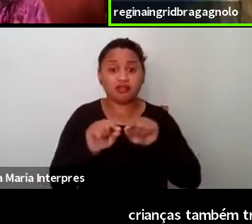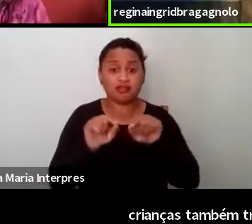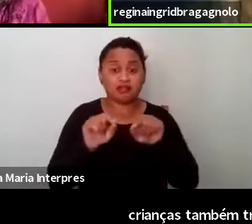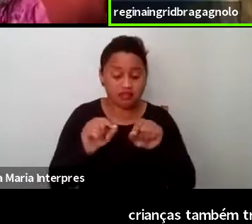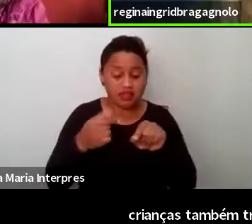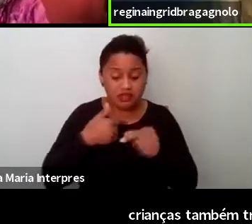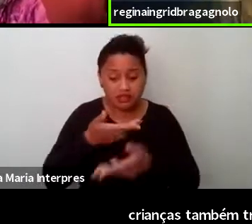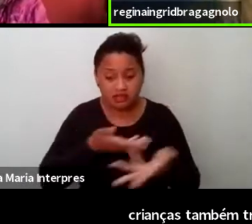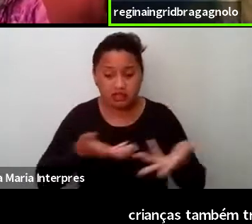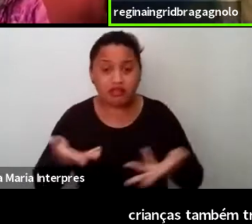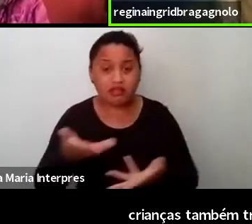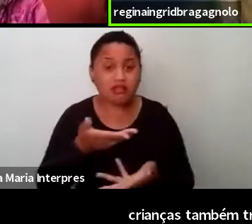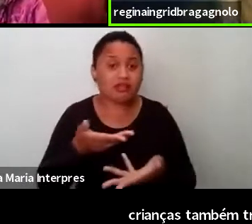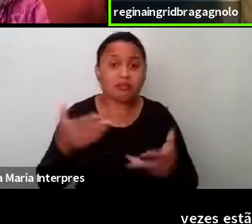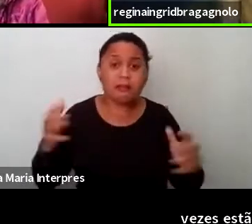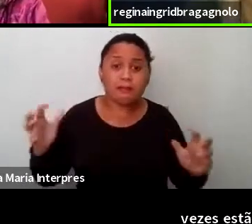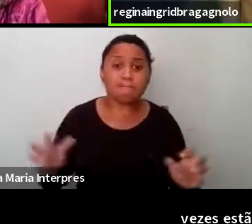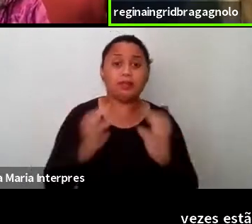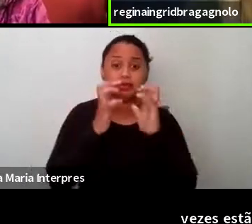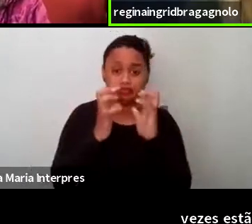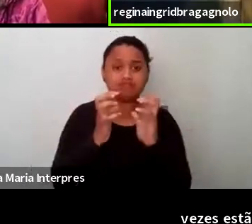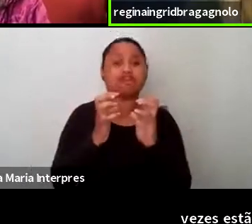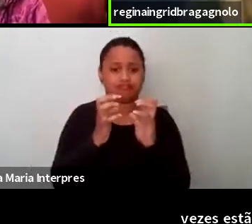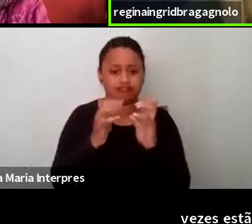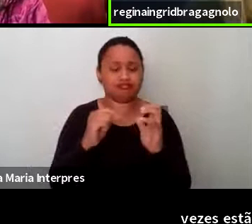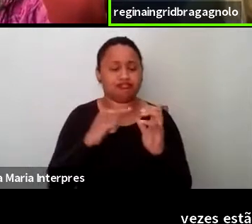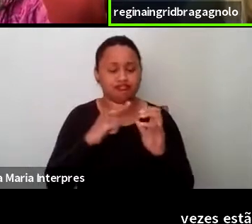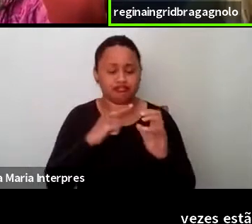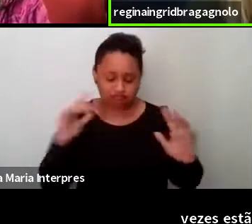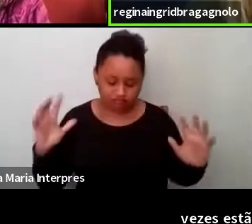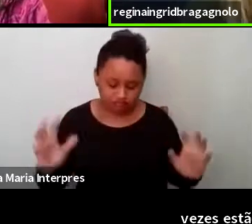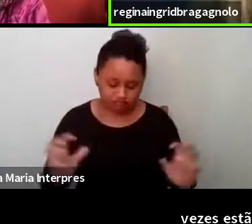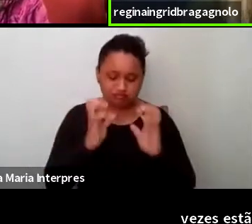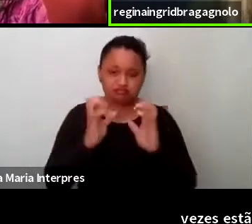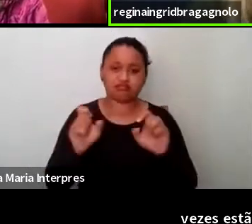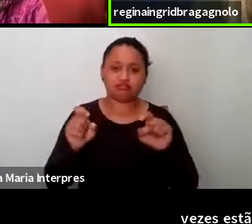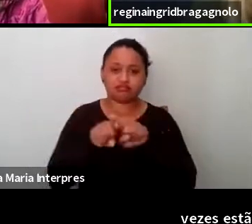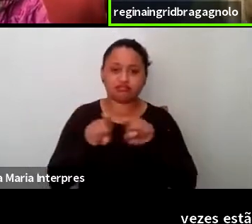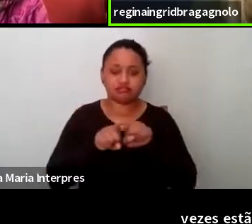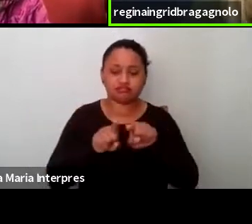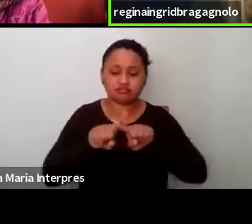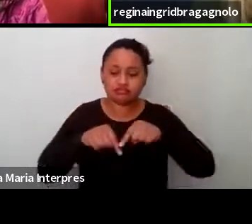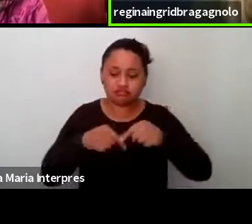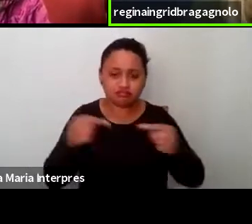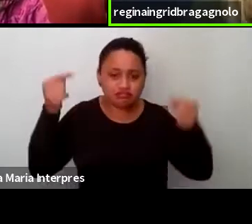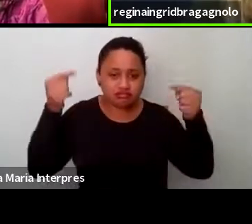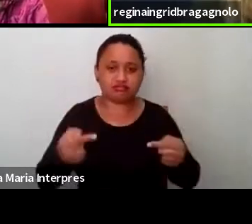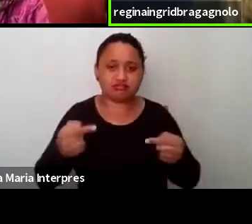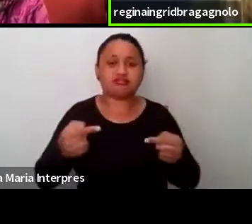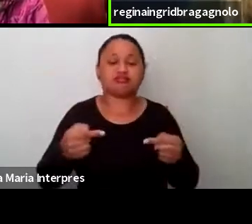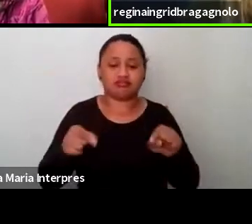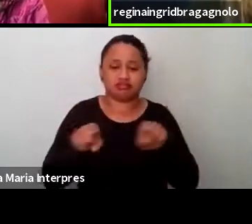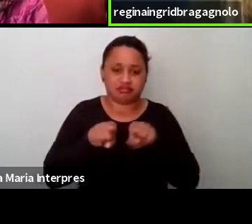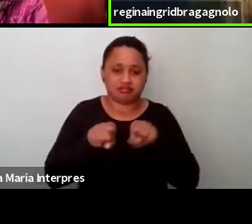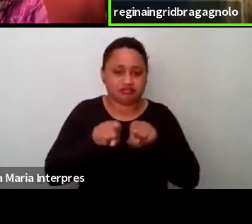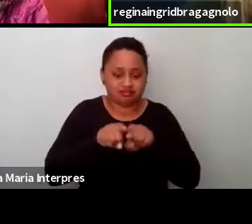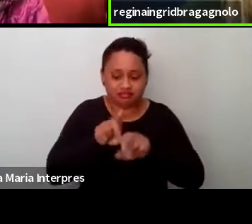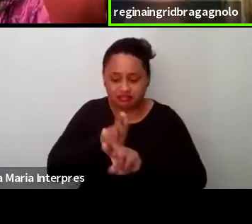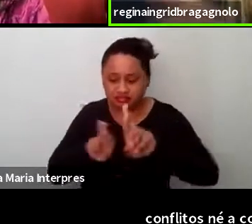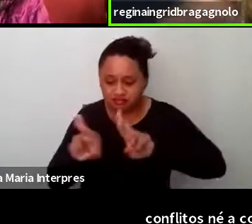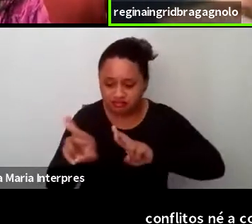conflitos, há conflitualidade em torno dessas disputas também, dessas relações dos